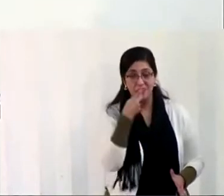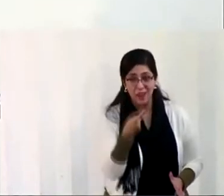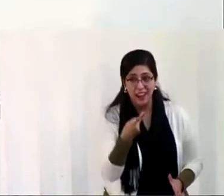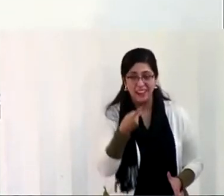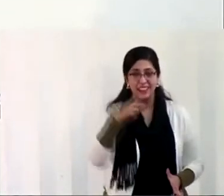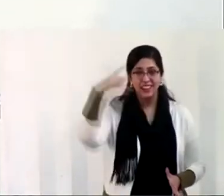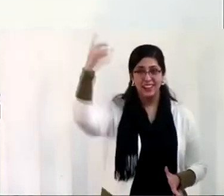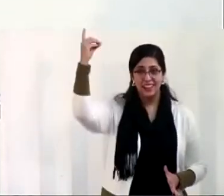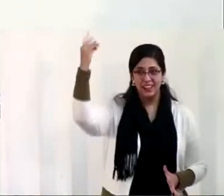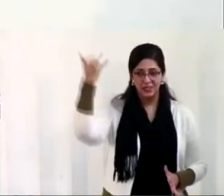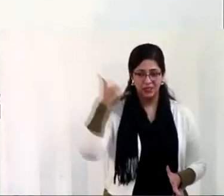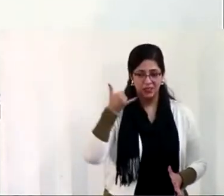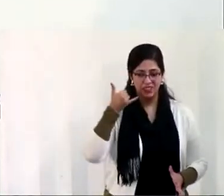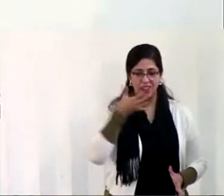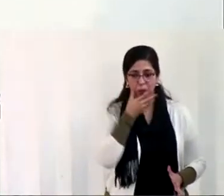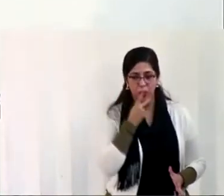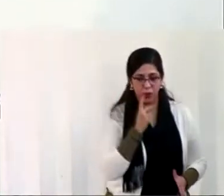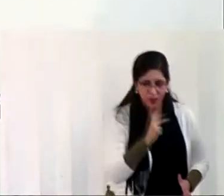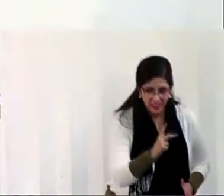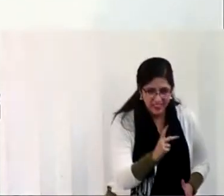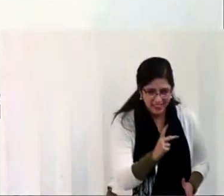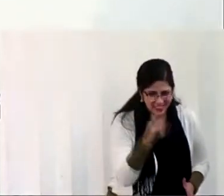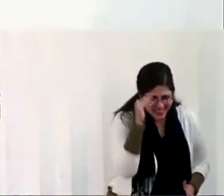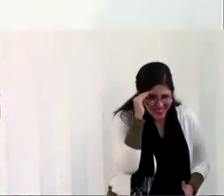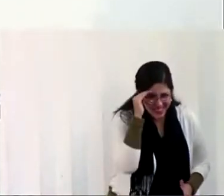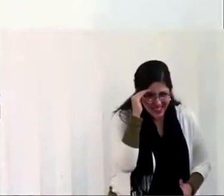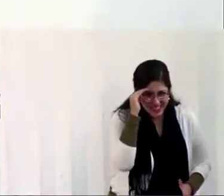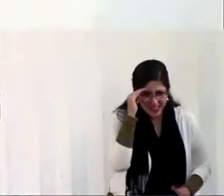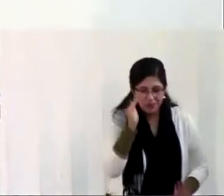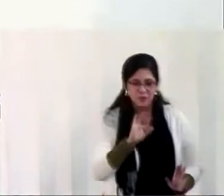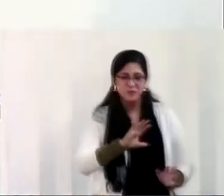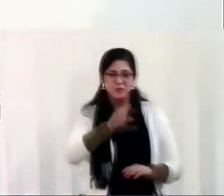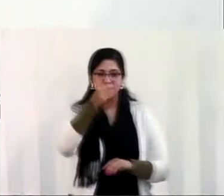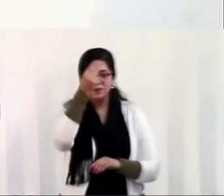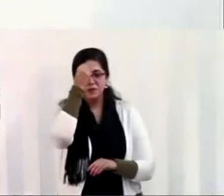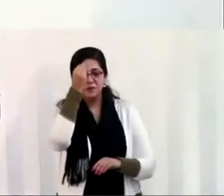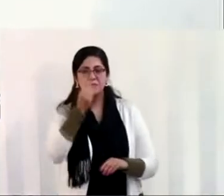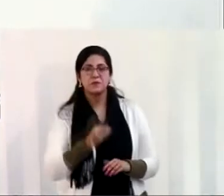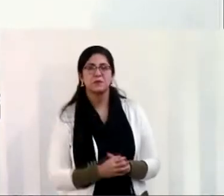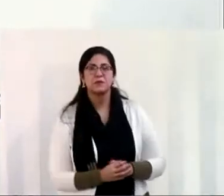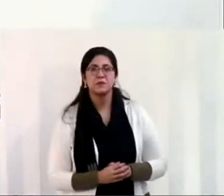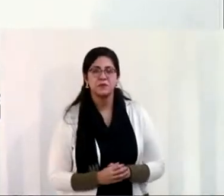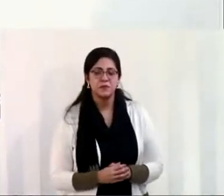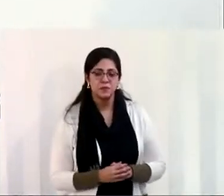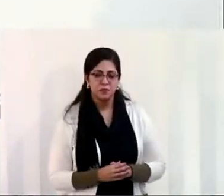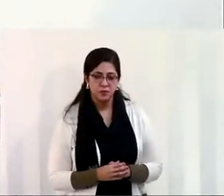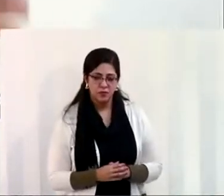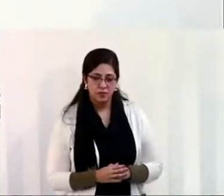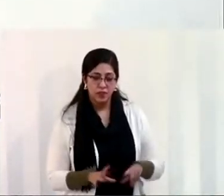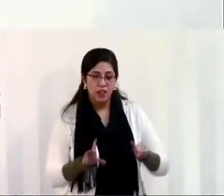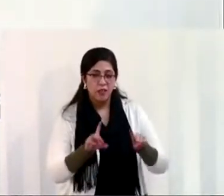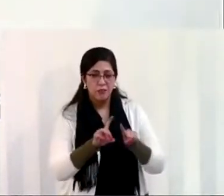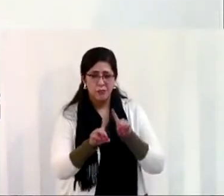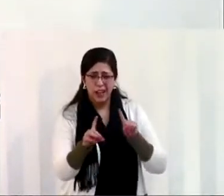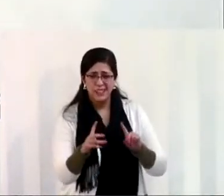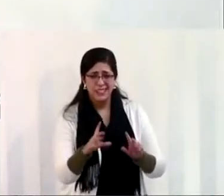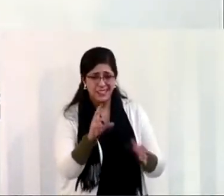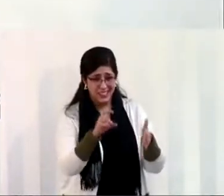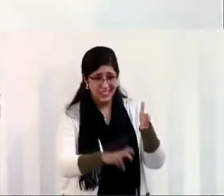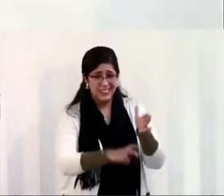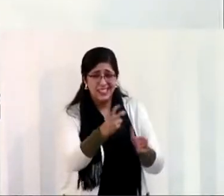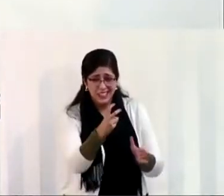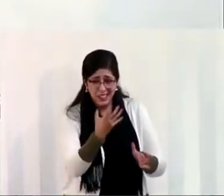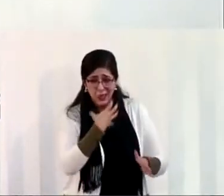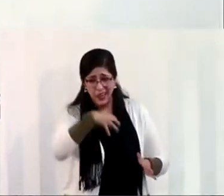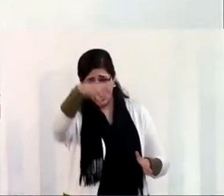foi exposta, profetizada no período do rei Josias, um bom rei. Mas os outros todos eram reis